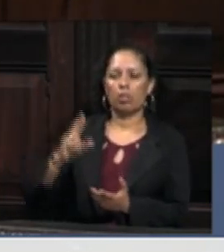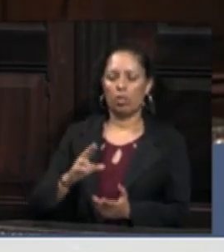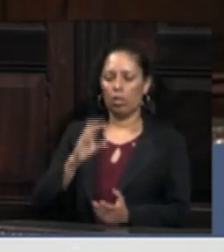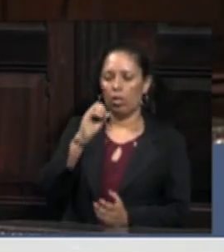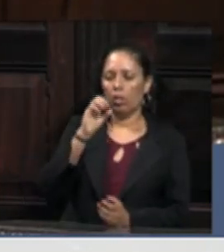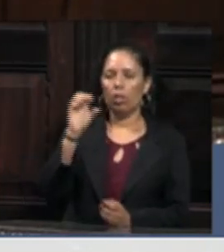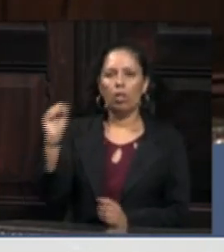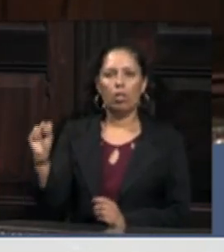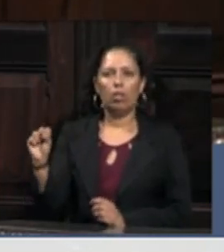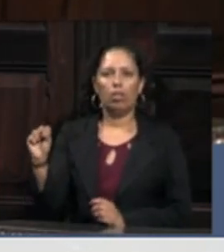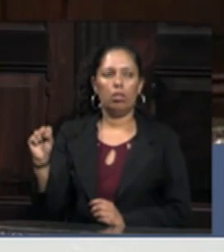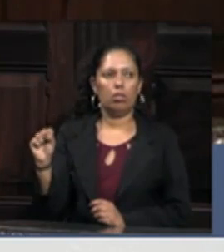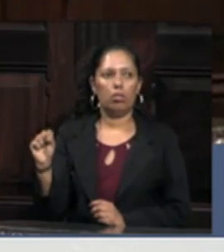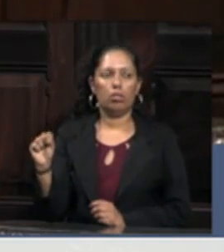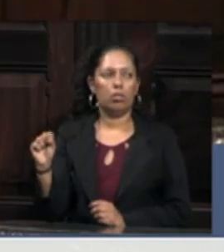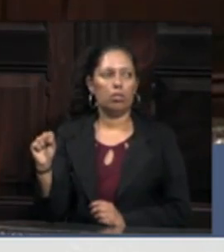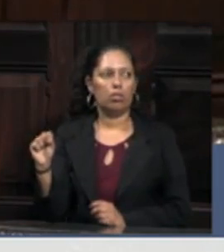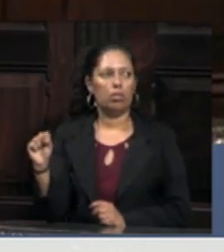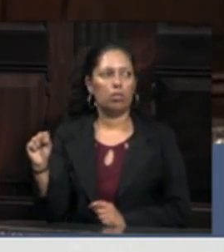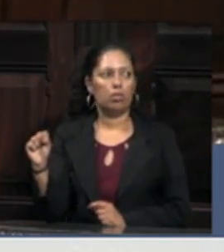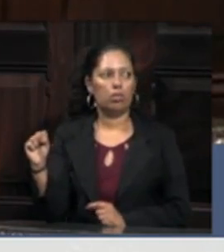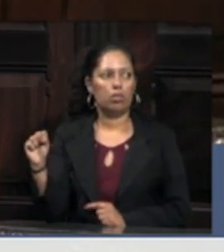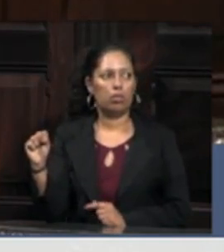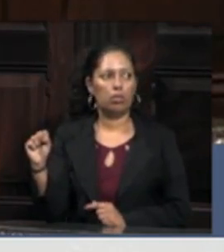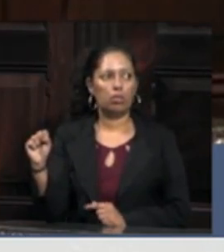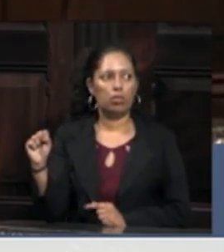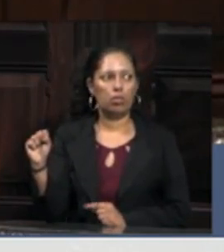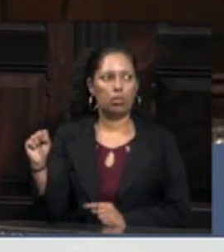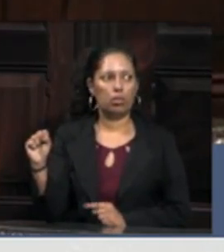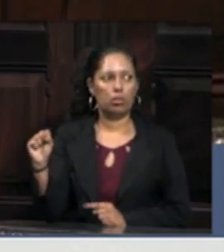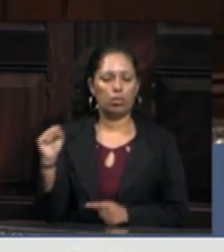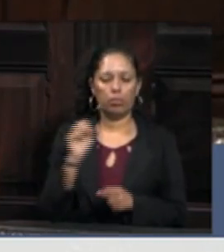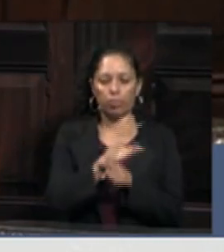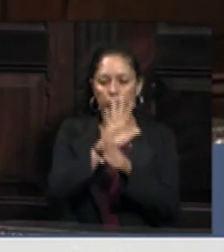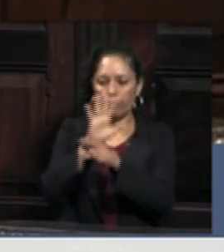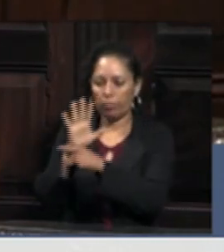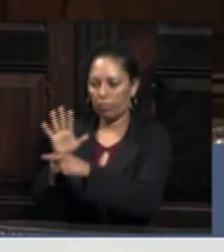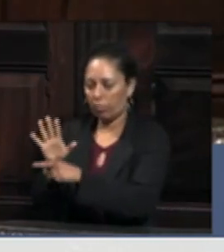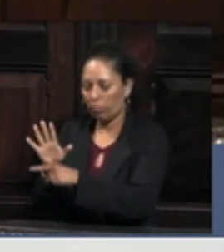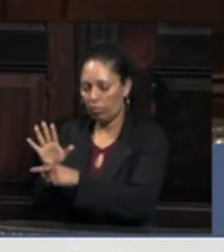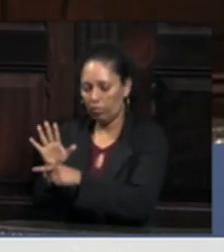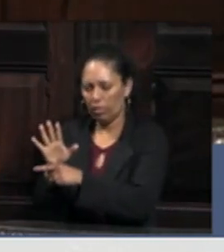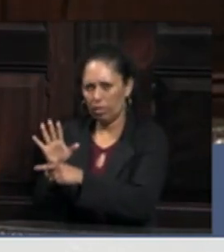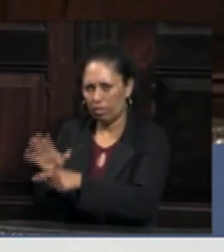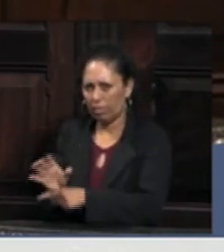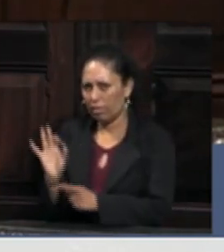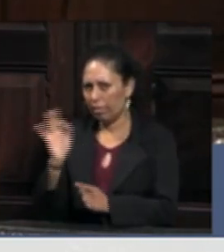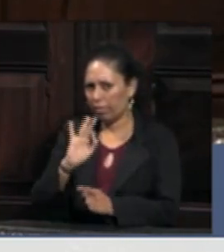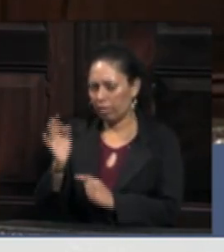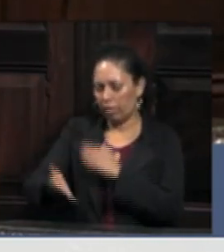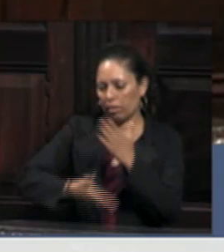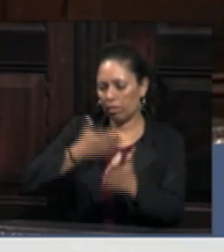OS, gerindo praticamente toda a nossa rede hospitalar,